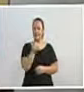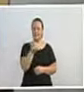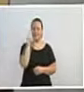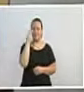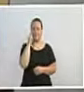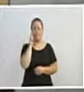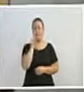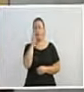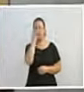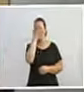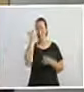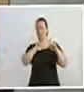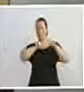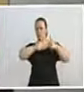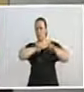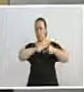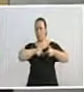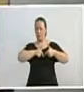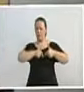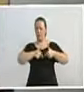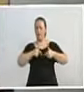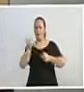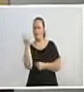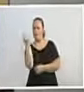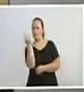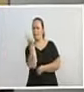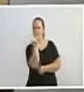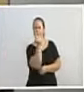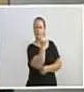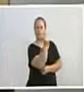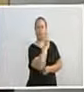judeus para os campos de concentração.